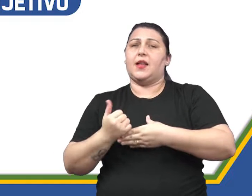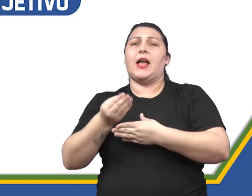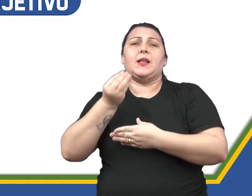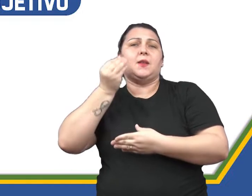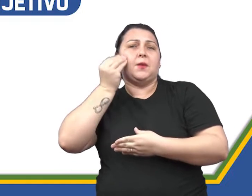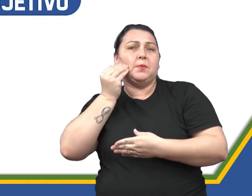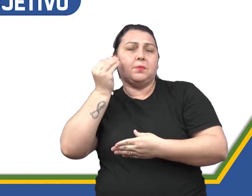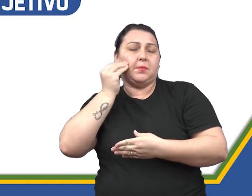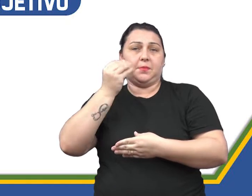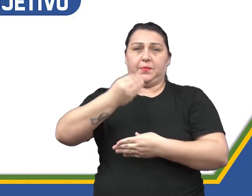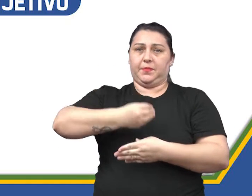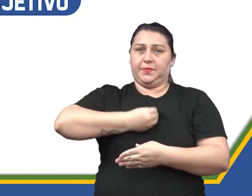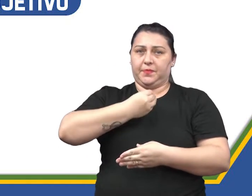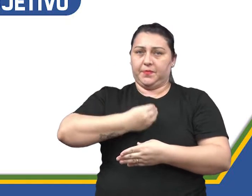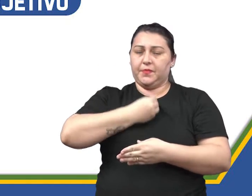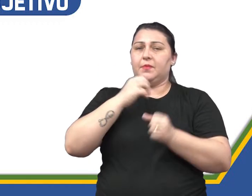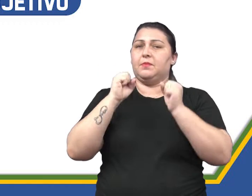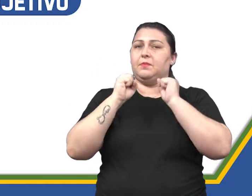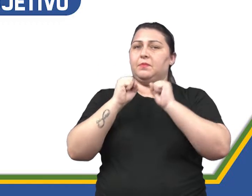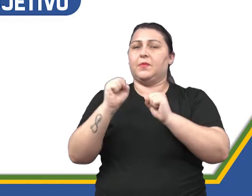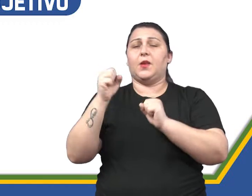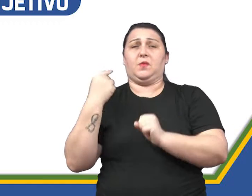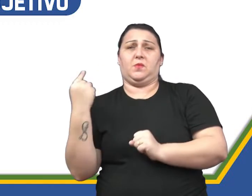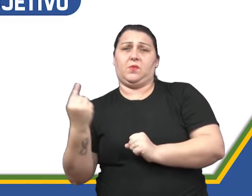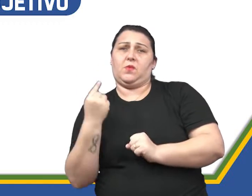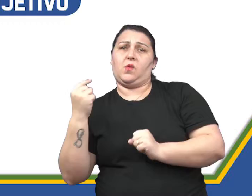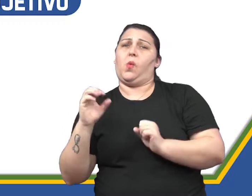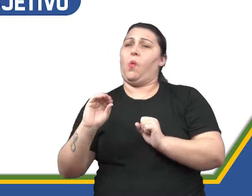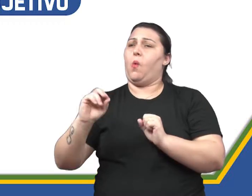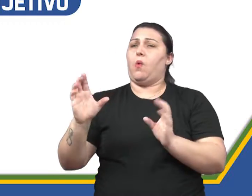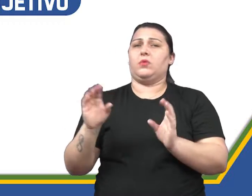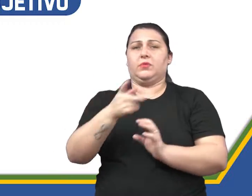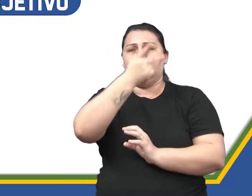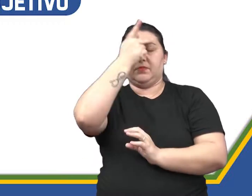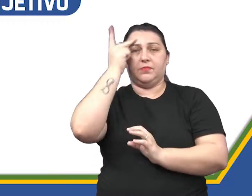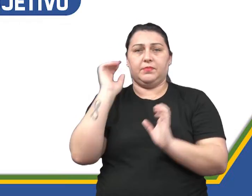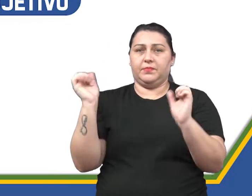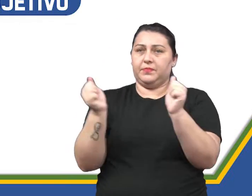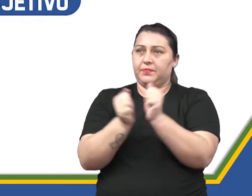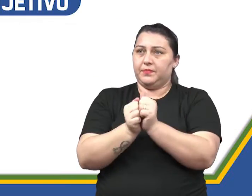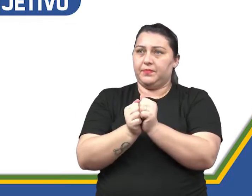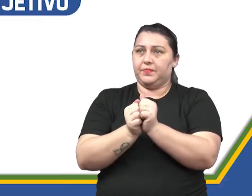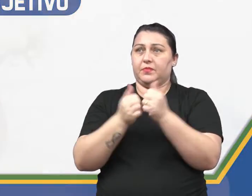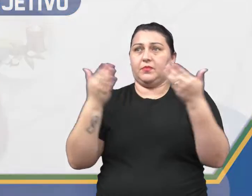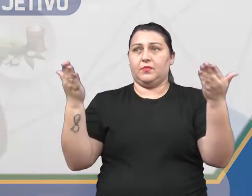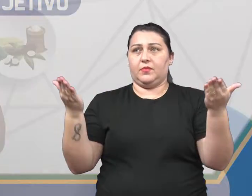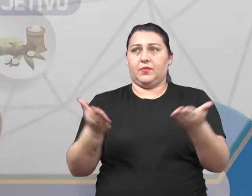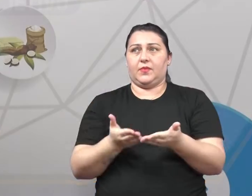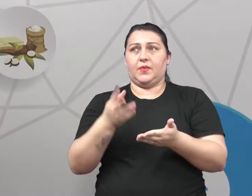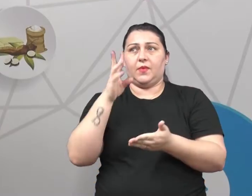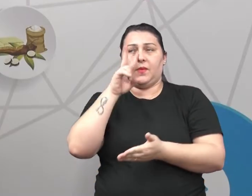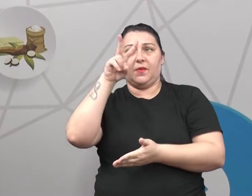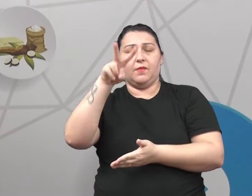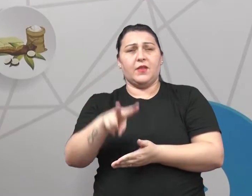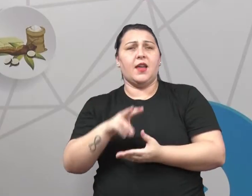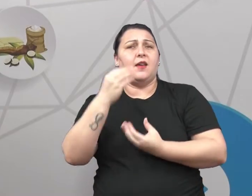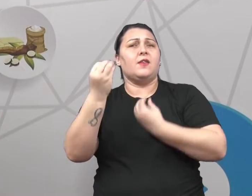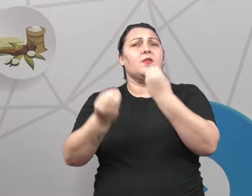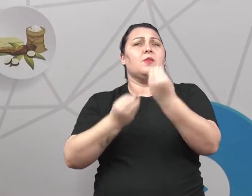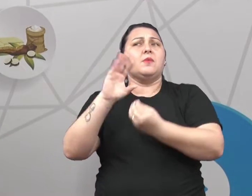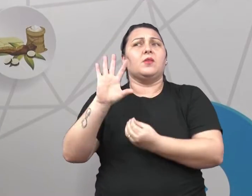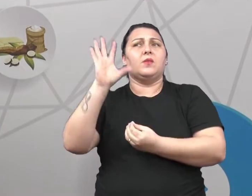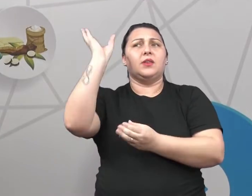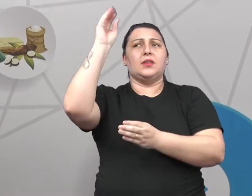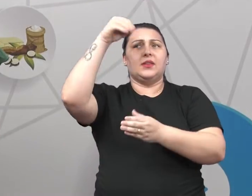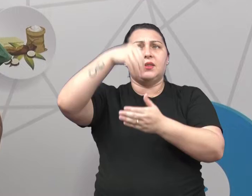experiências vivenciadas, que podem ser sozinhas ou com outras pessoas. E agora nós vamos observar como é que isso acontece